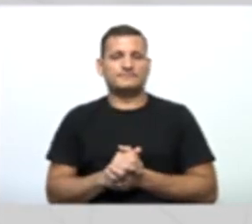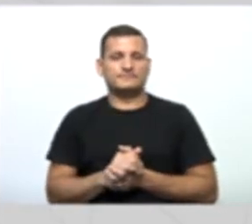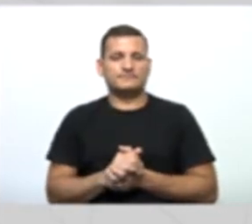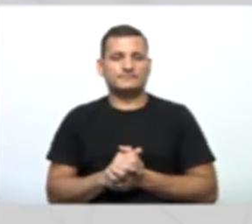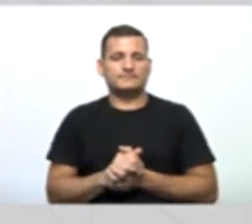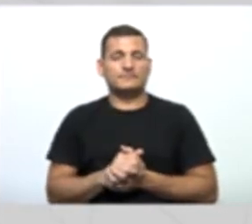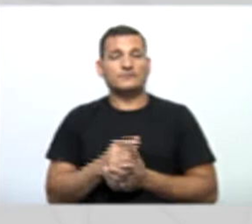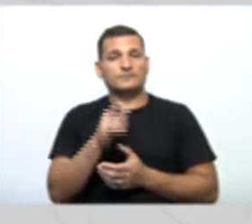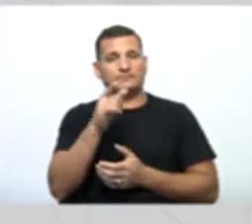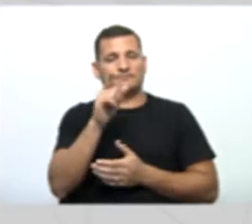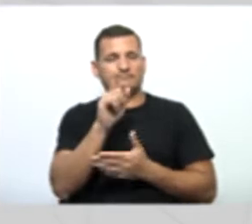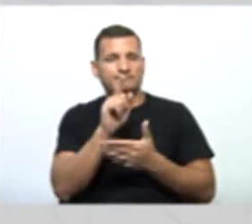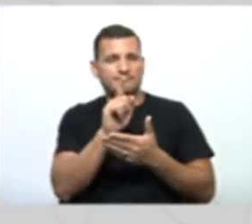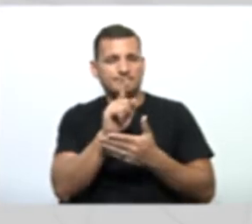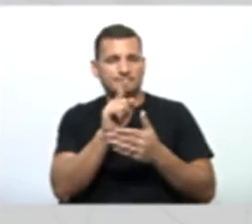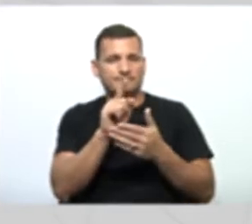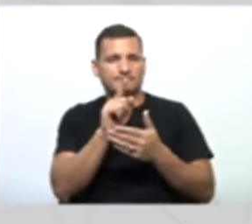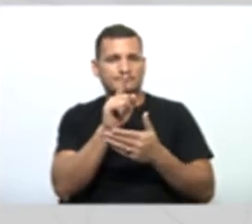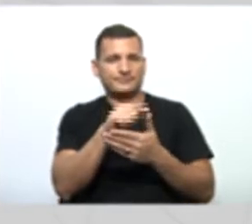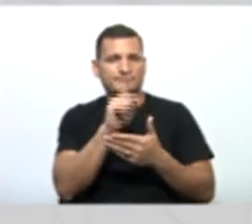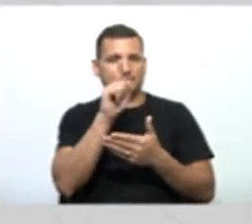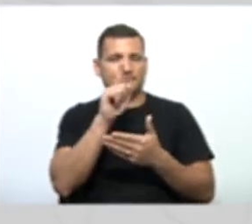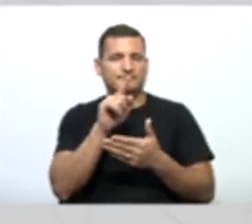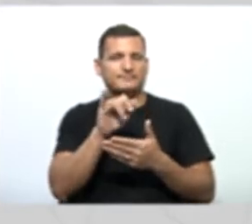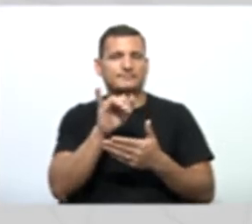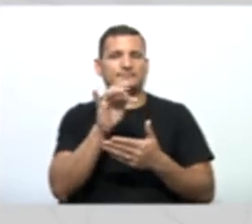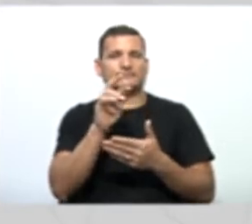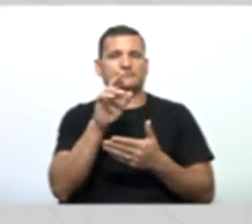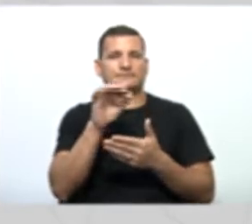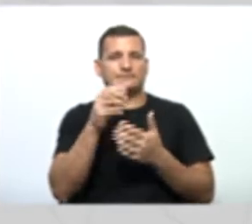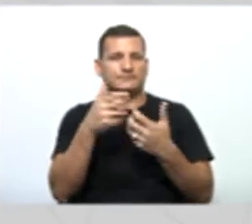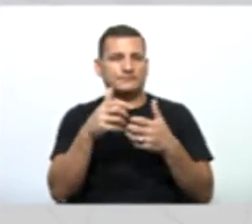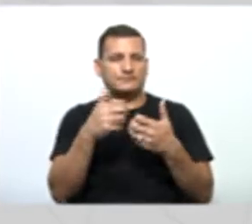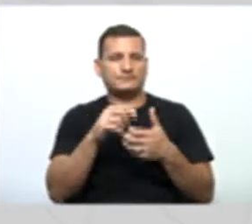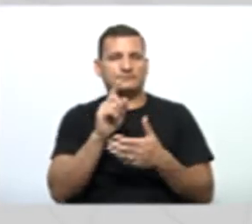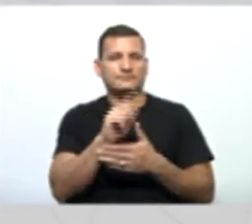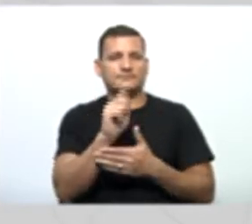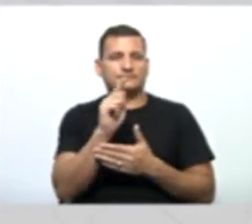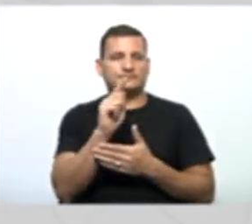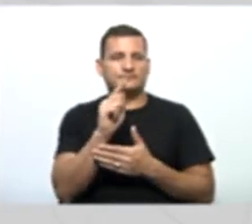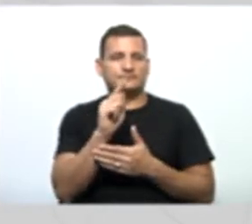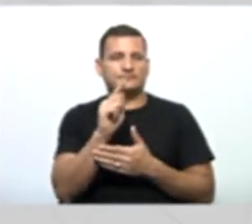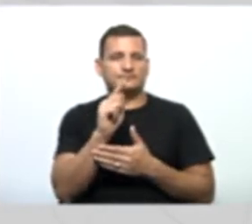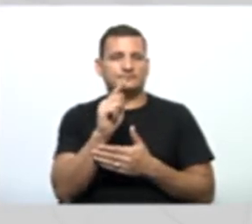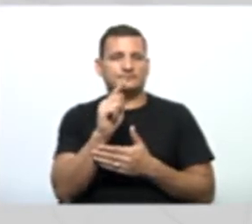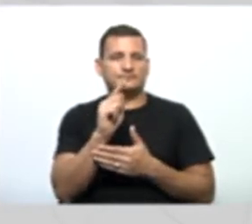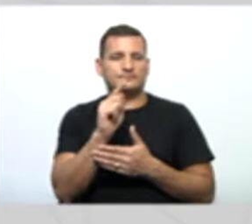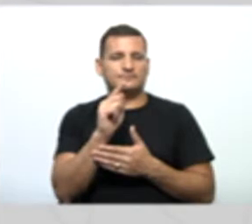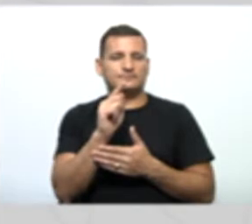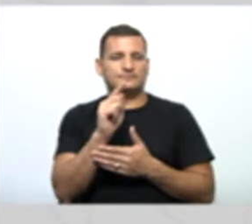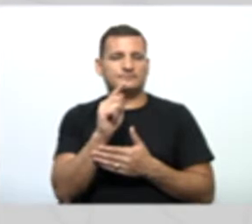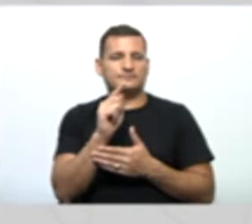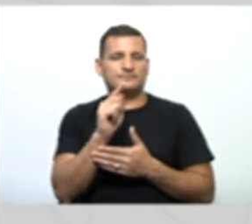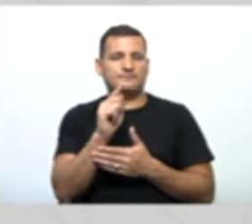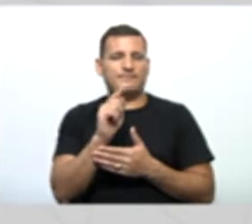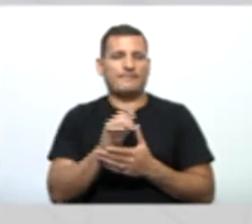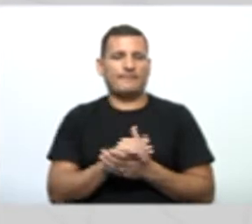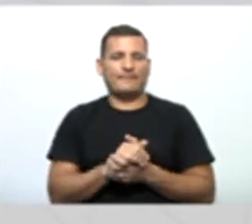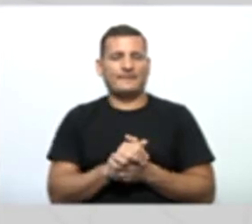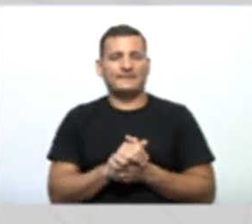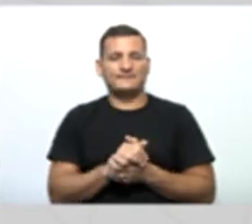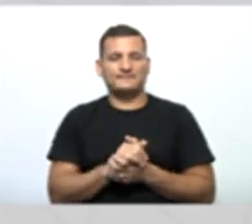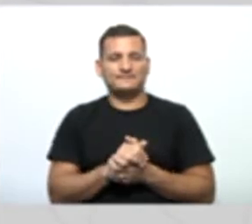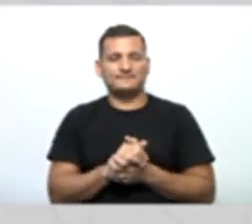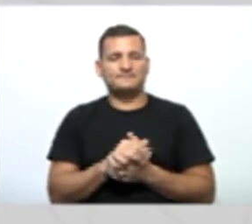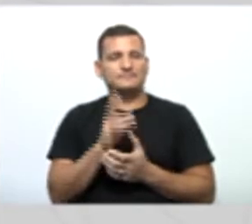acessar aqui o site do IFRO, vocês vão ter aqui, ó, segue pelo menos, né, pelos menus em verde escuro,